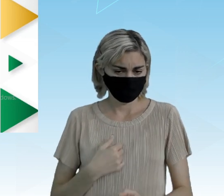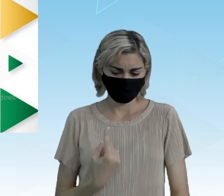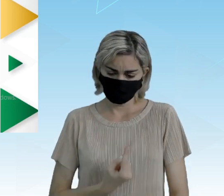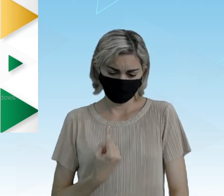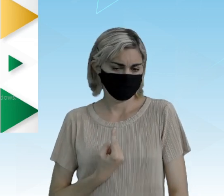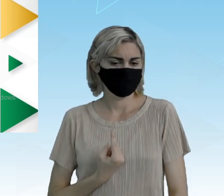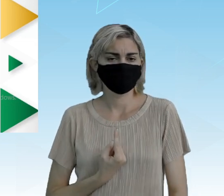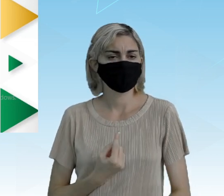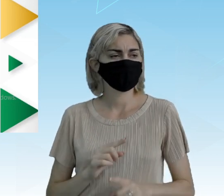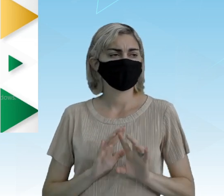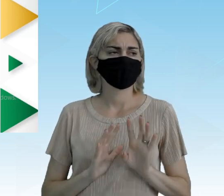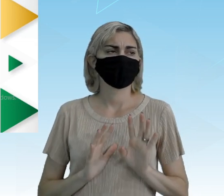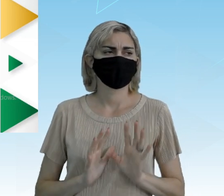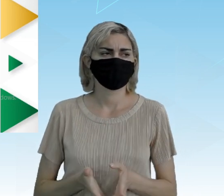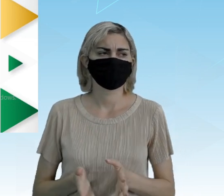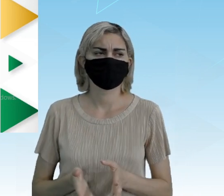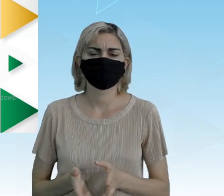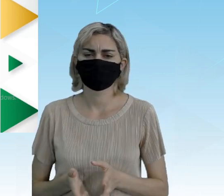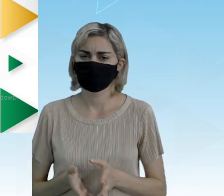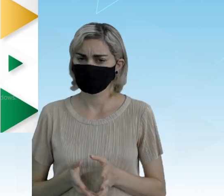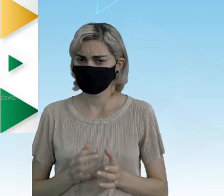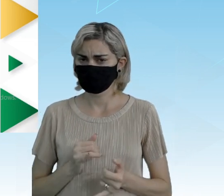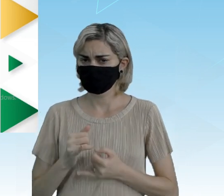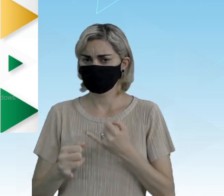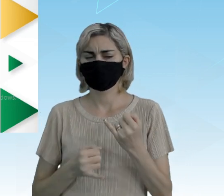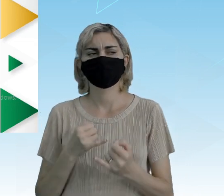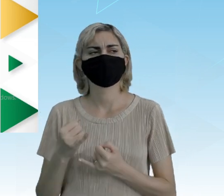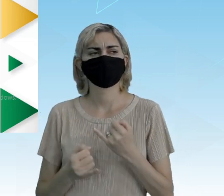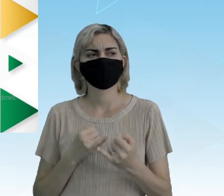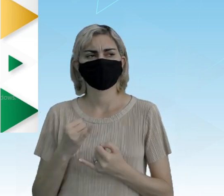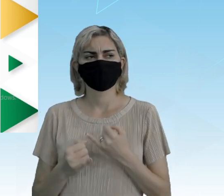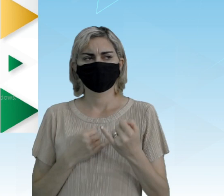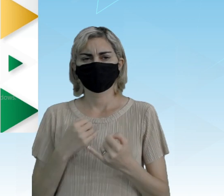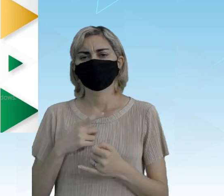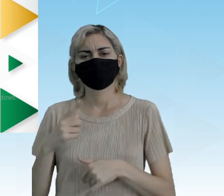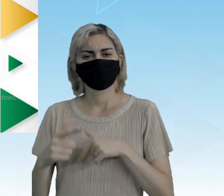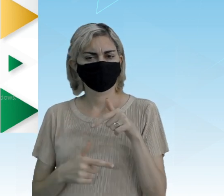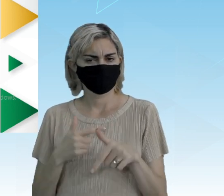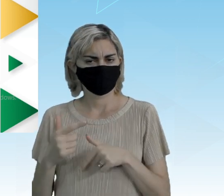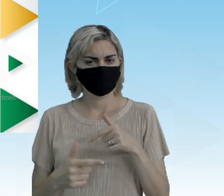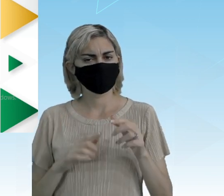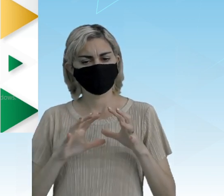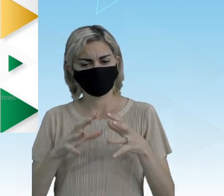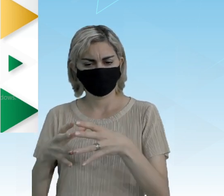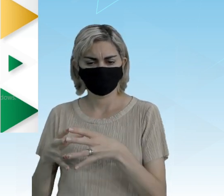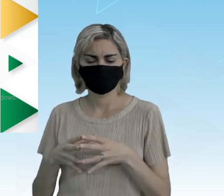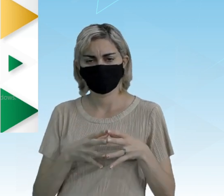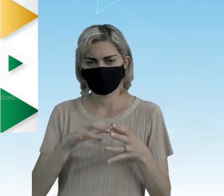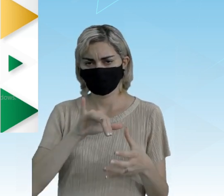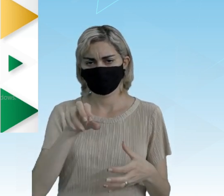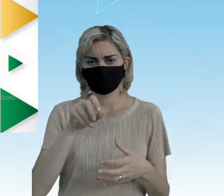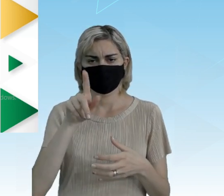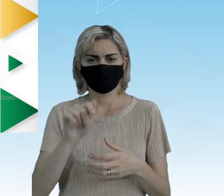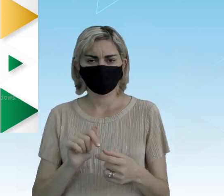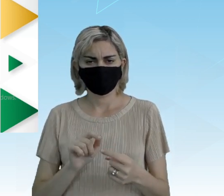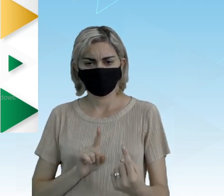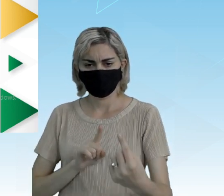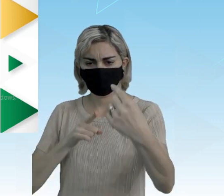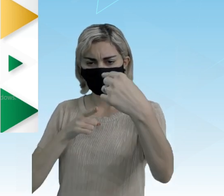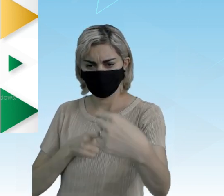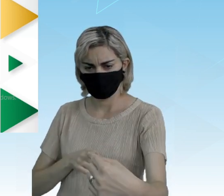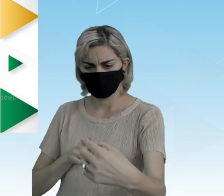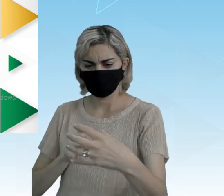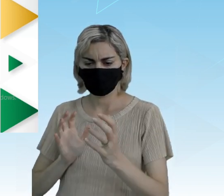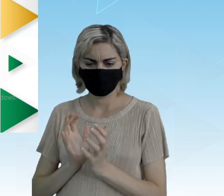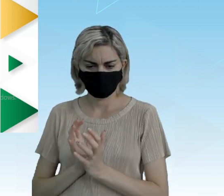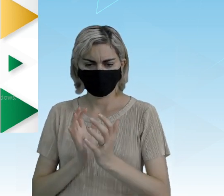sozinho. Já no jogo, a atividade é realizada no coletivo, um contra o outro.